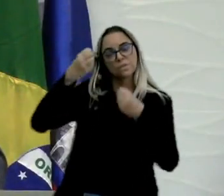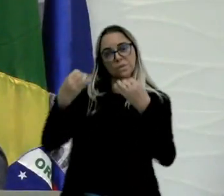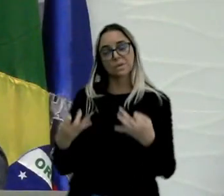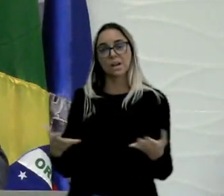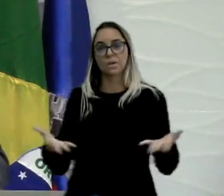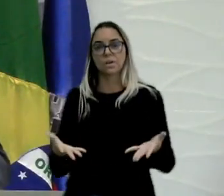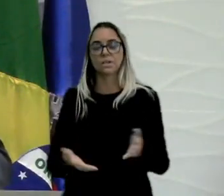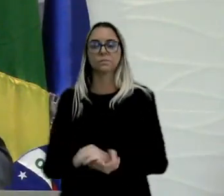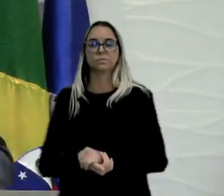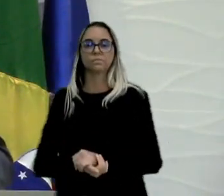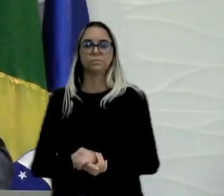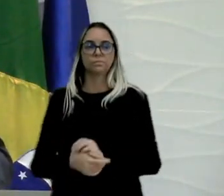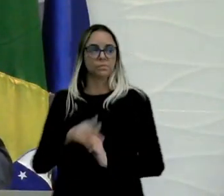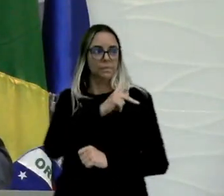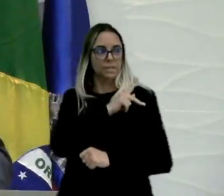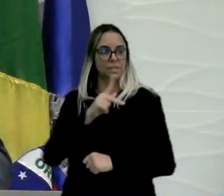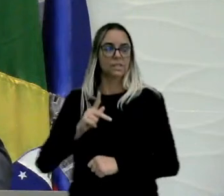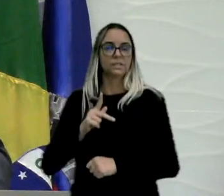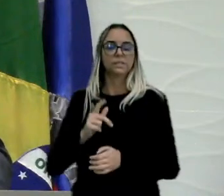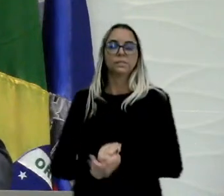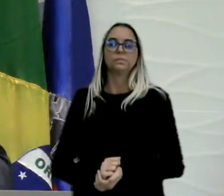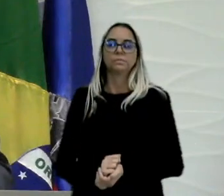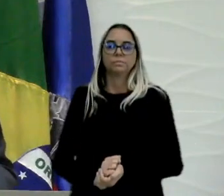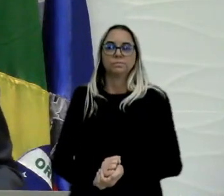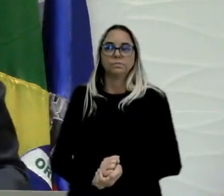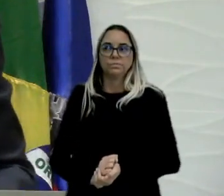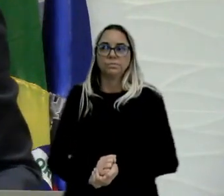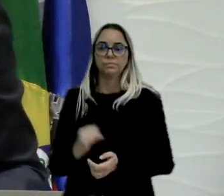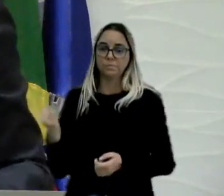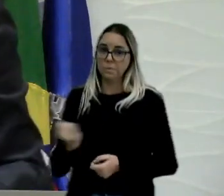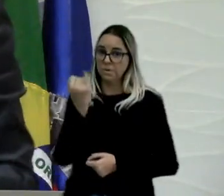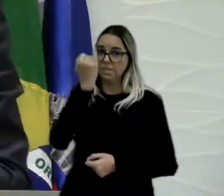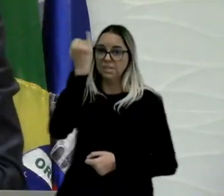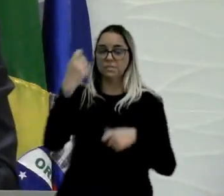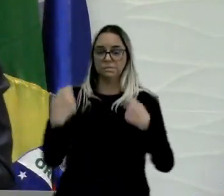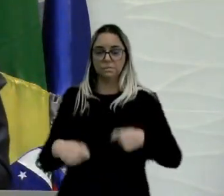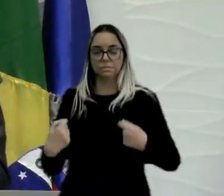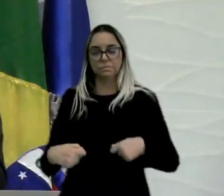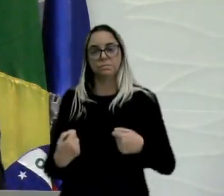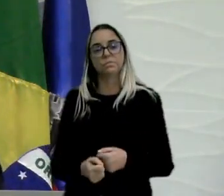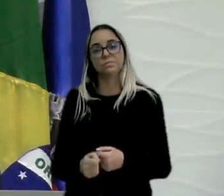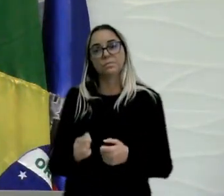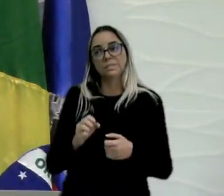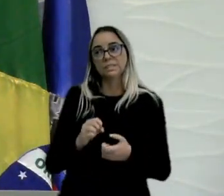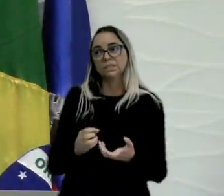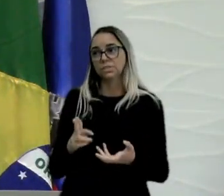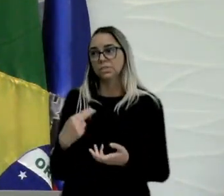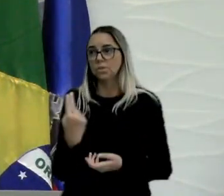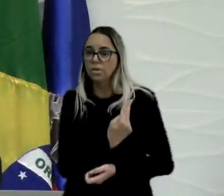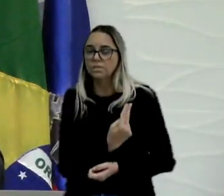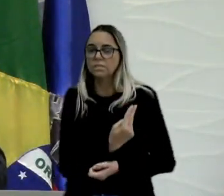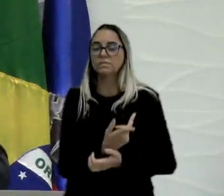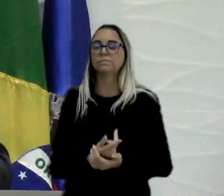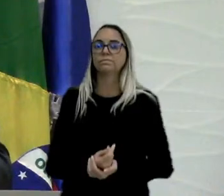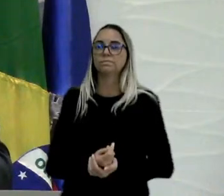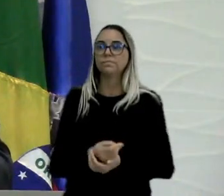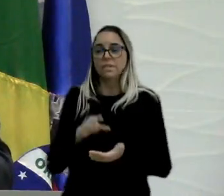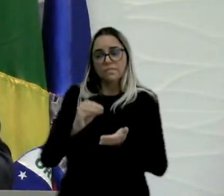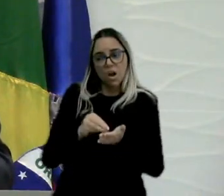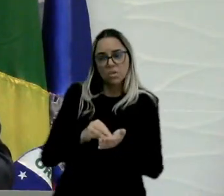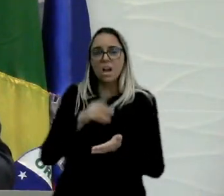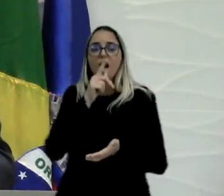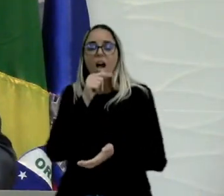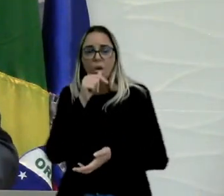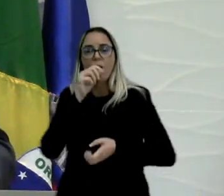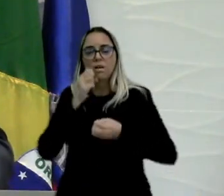senhor presidente de extrema necessidade já que temos uma carência tão grande de